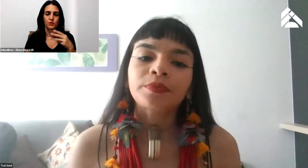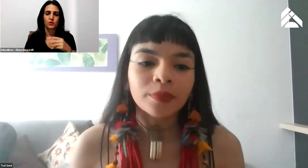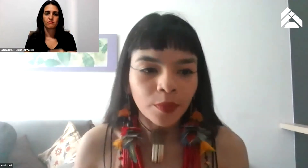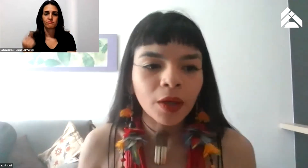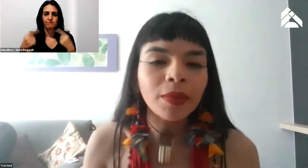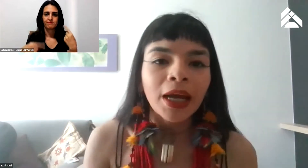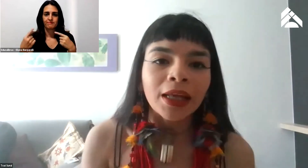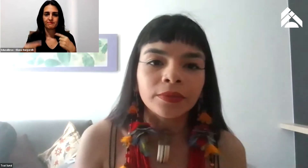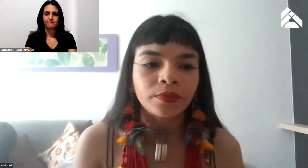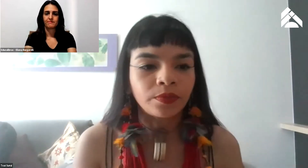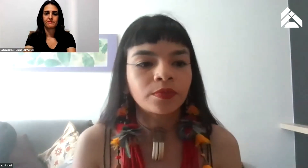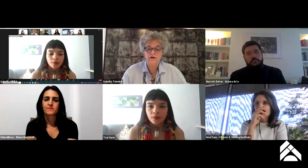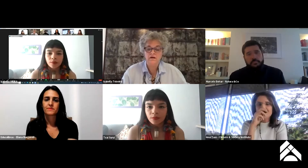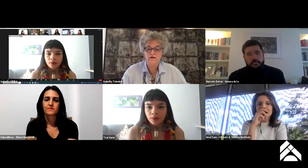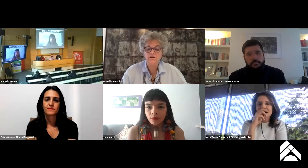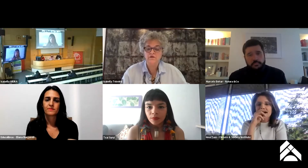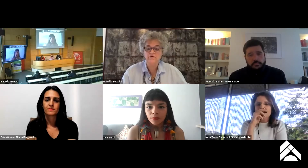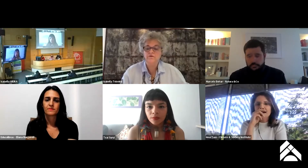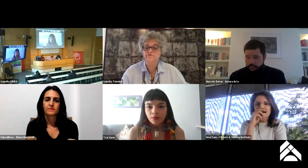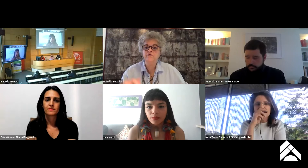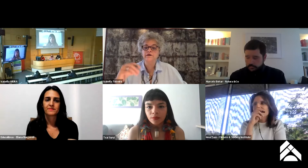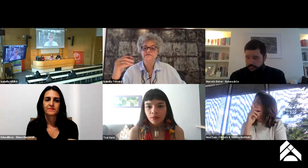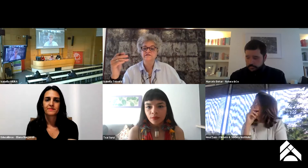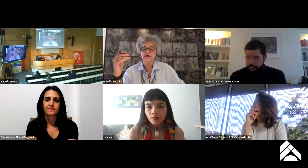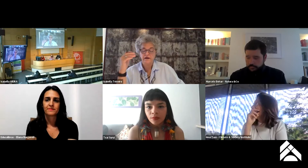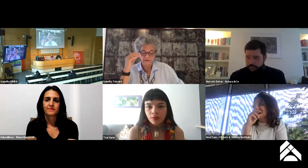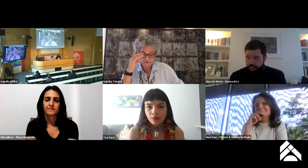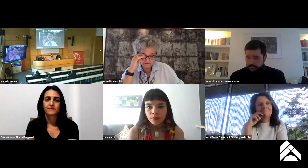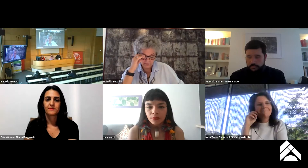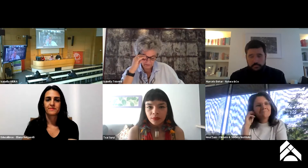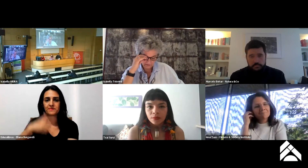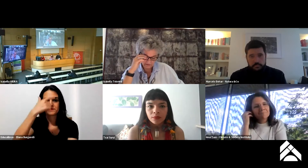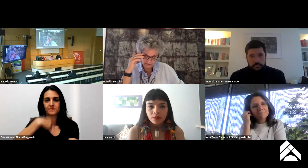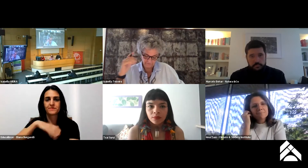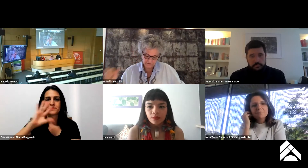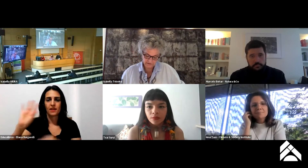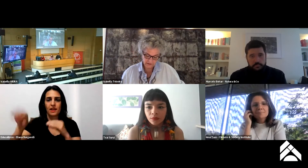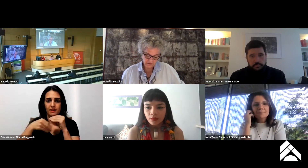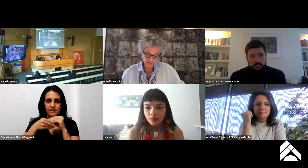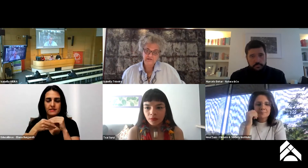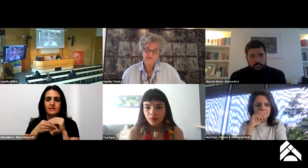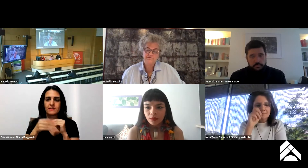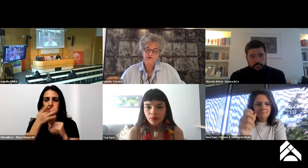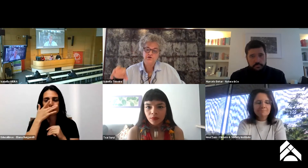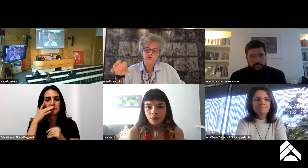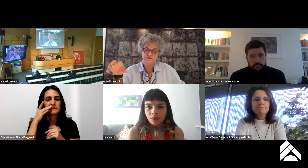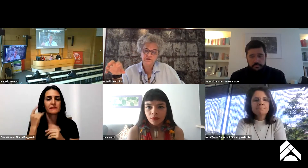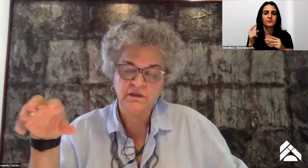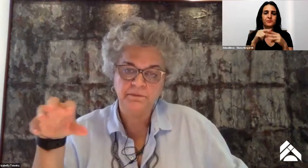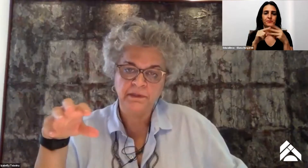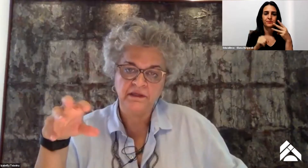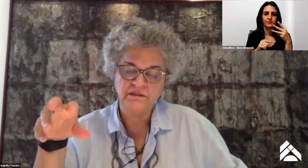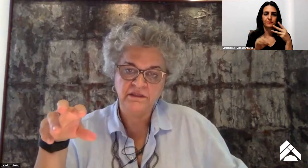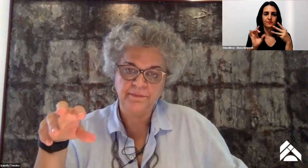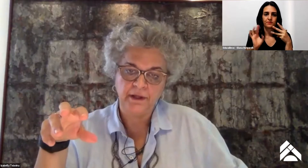isso. Obrigada. Eu vou acrescentar, assim, talvez 3 perspectivas